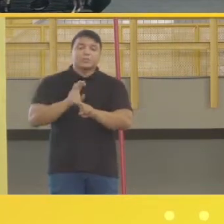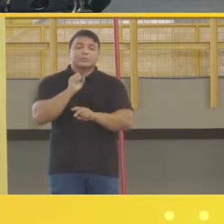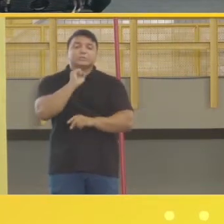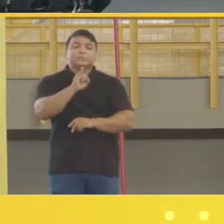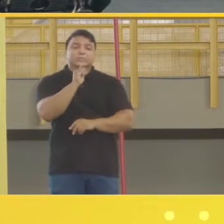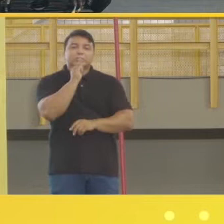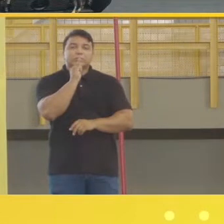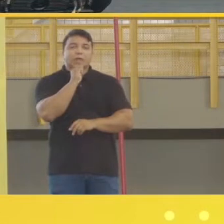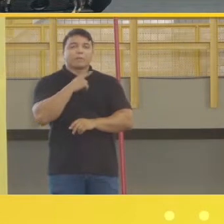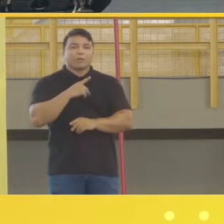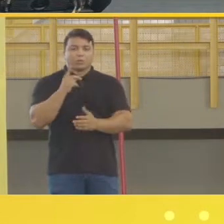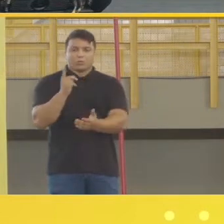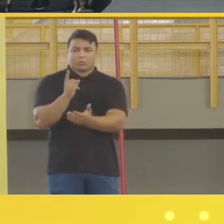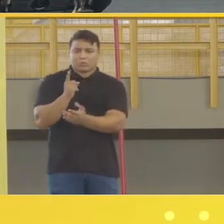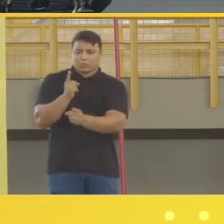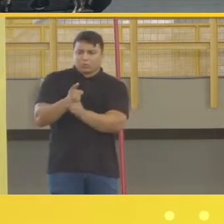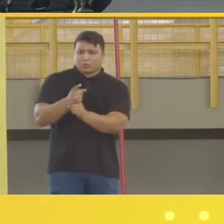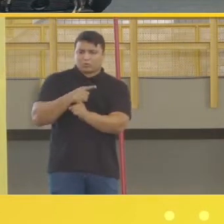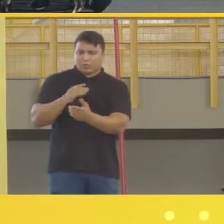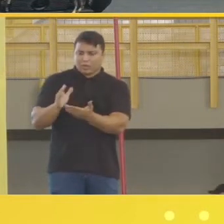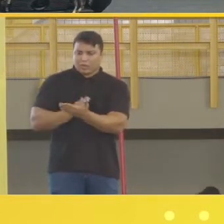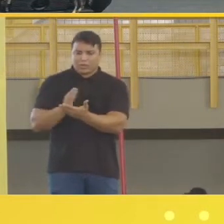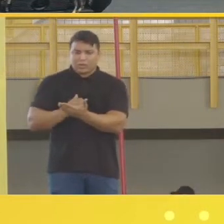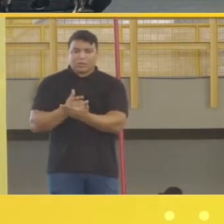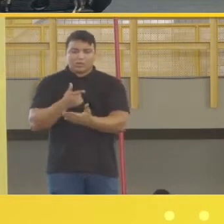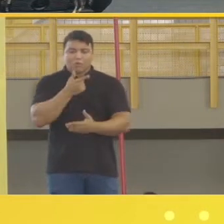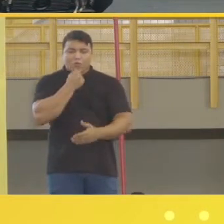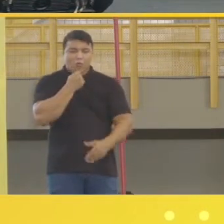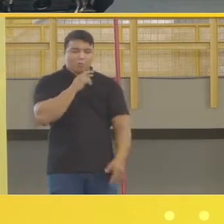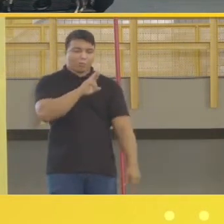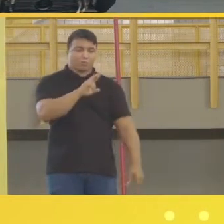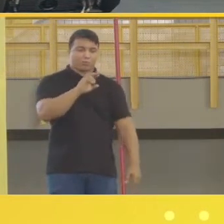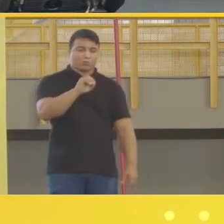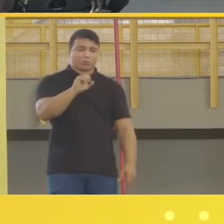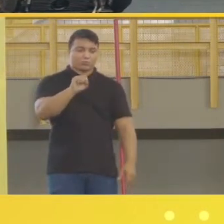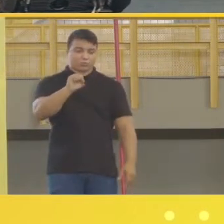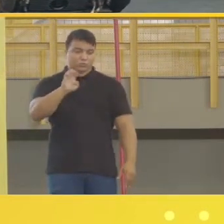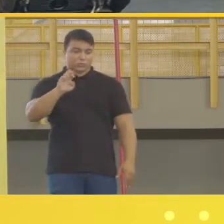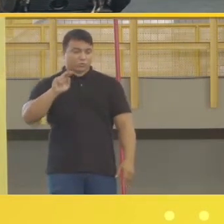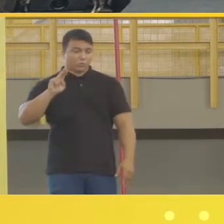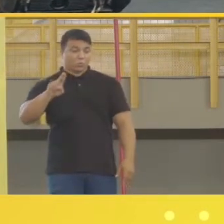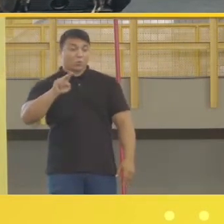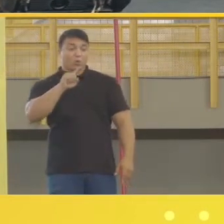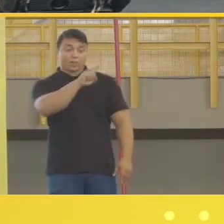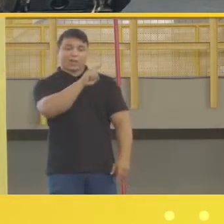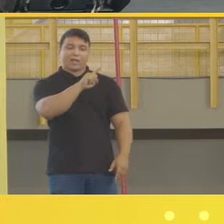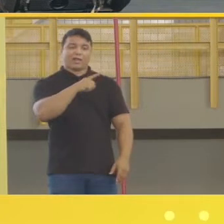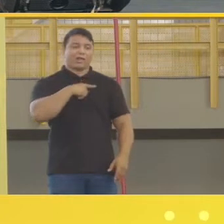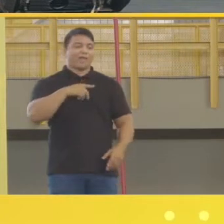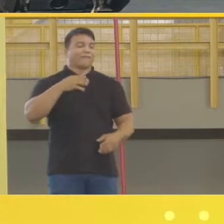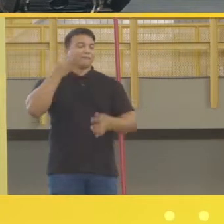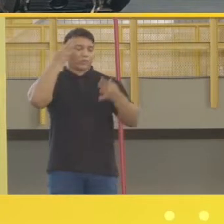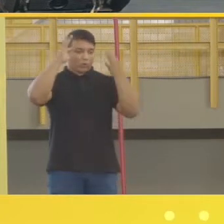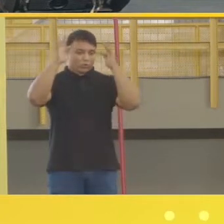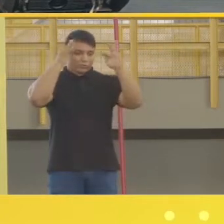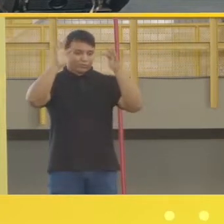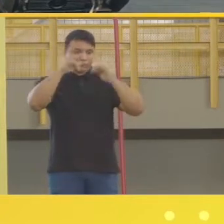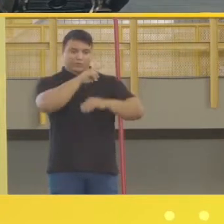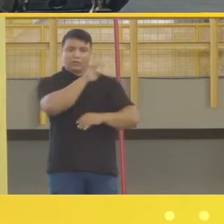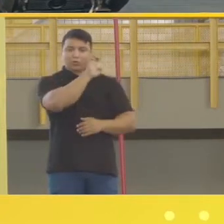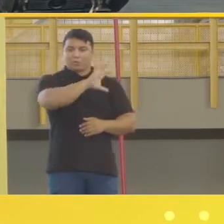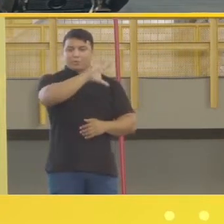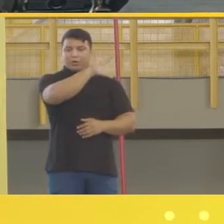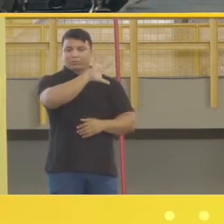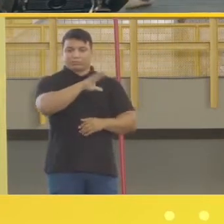se você fosse encontrado com um livro de Rousseau, um filósofo iluminista. Então a primeira imprensa vai vir com a